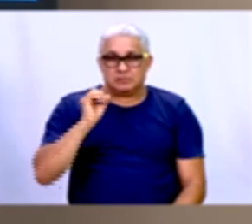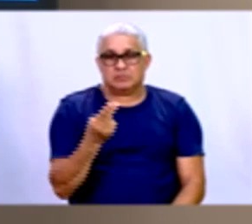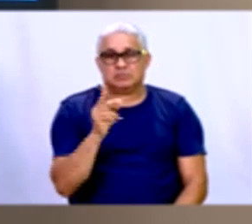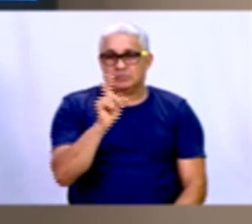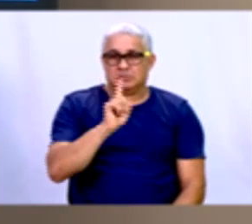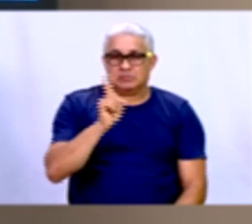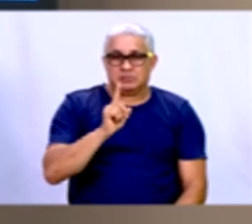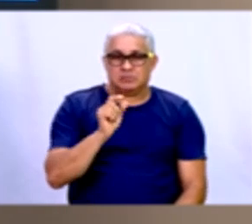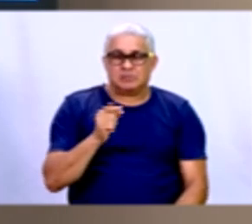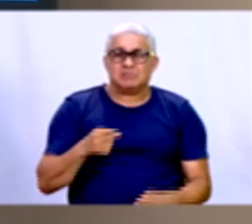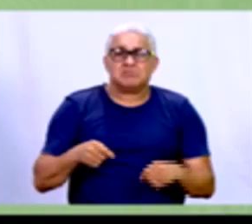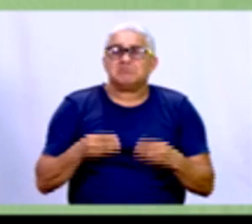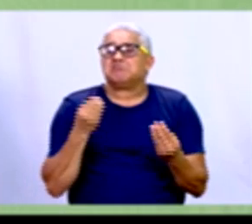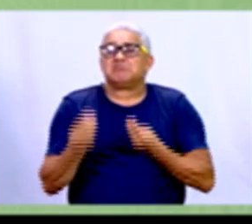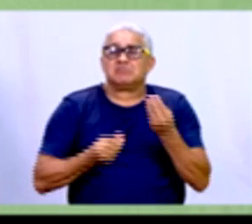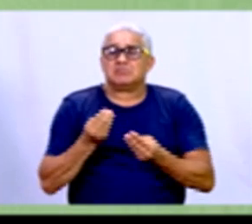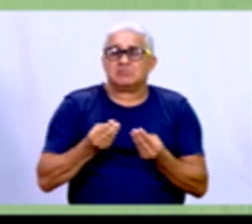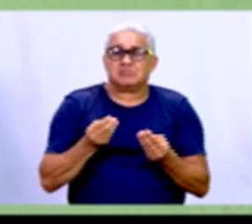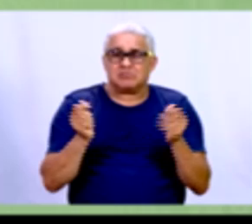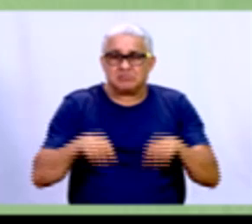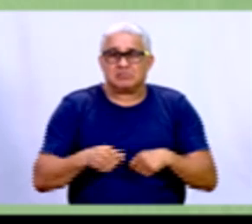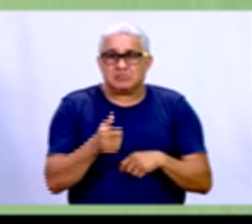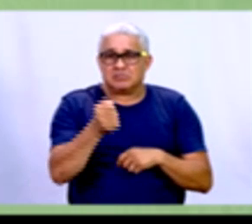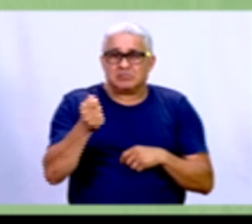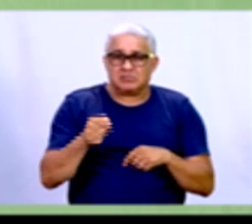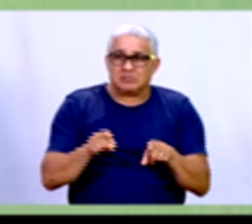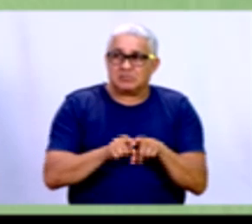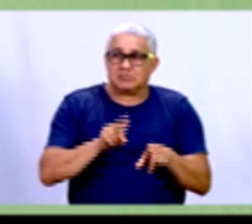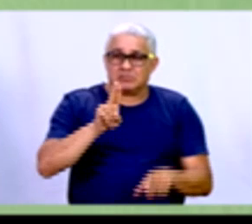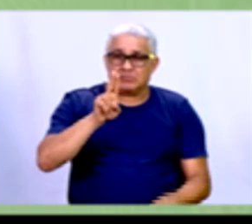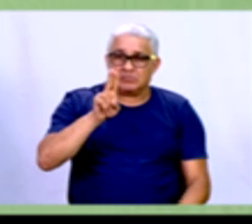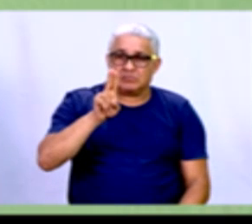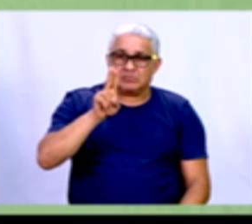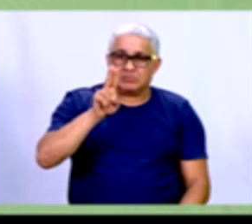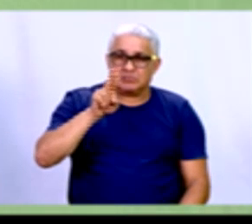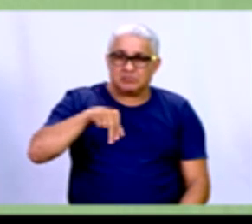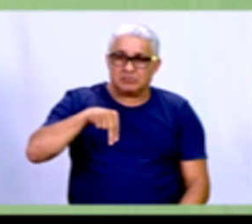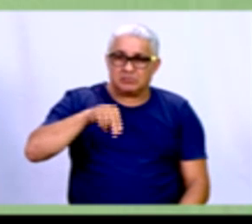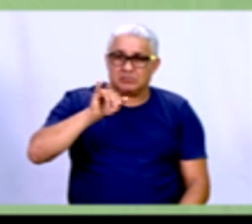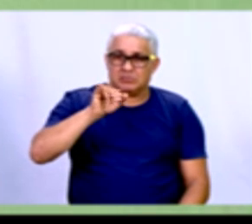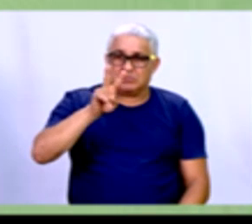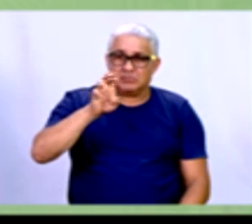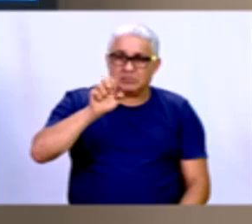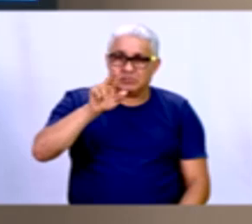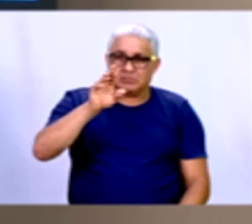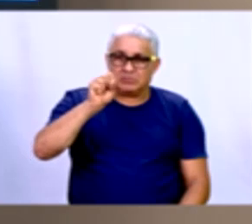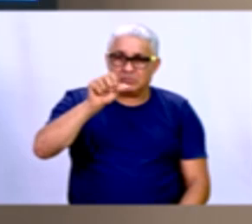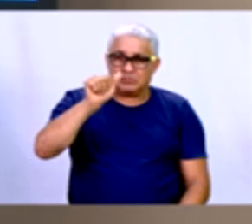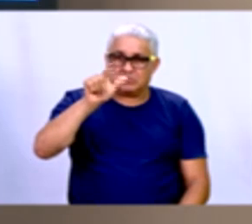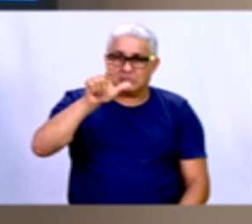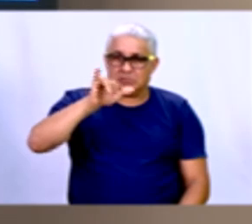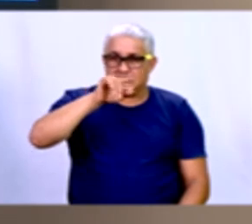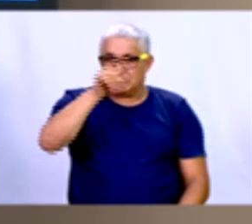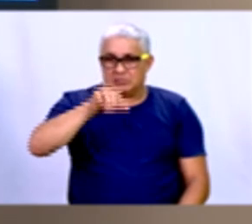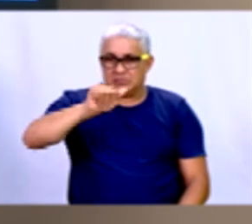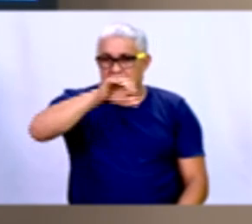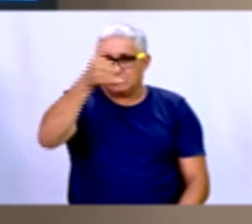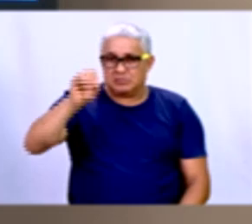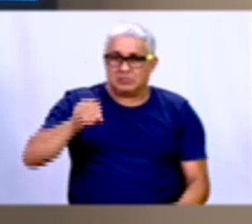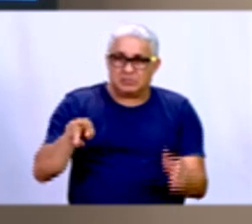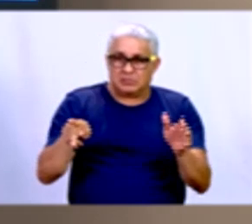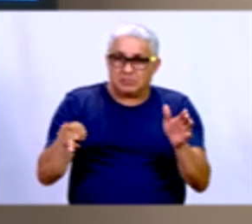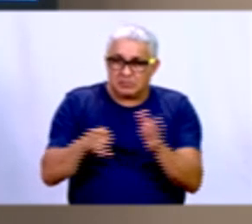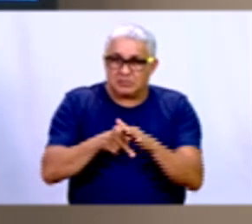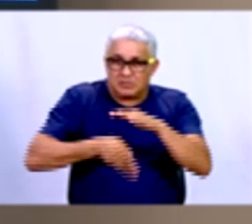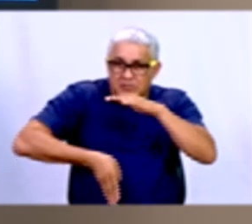serve aquele botão. Universalização do acesso, ou seja, todos os usuários que vão utilizar esse sistema,